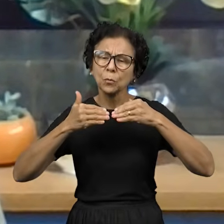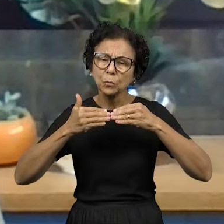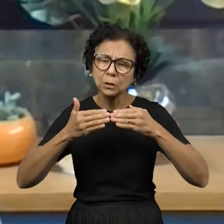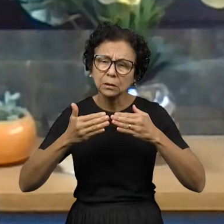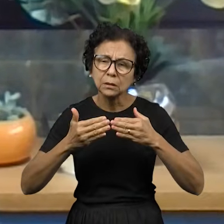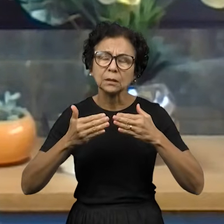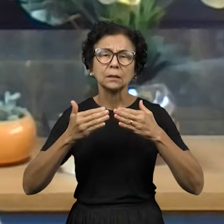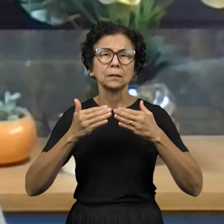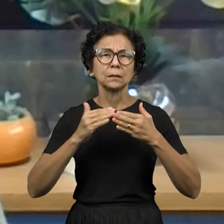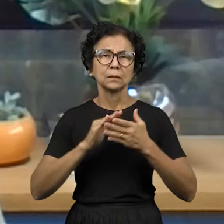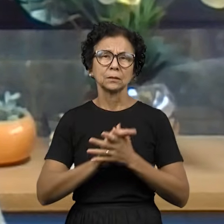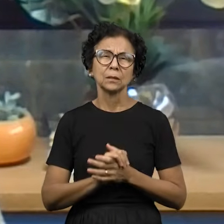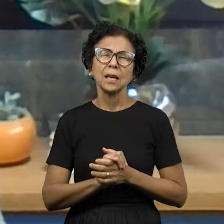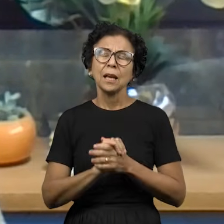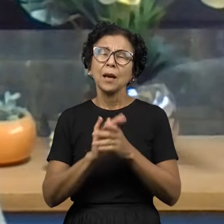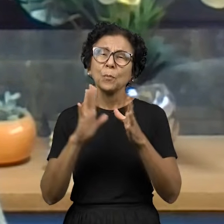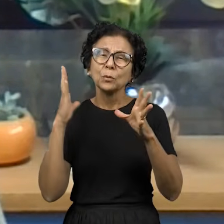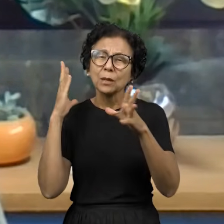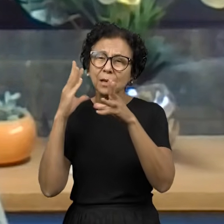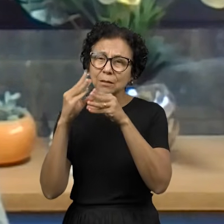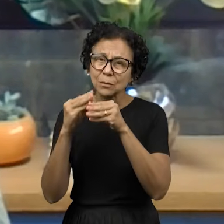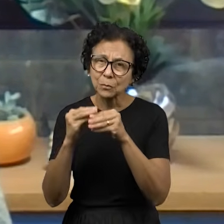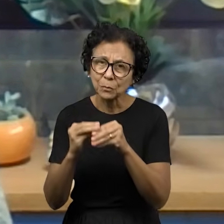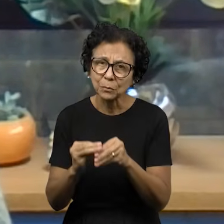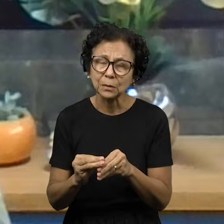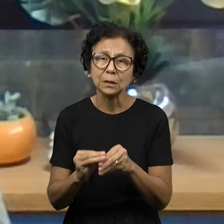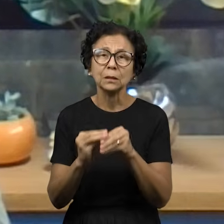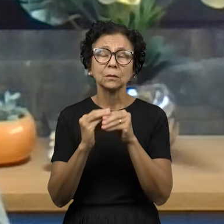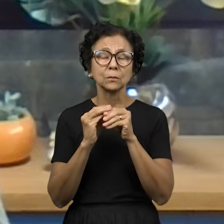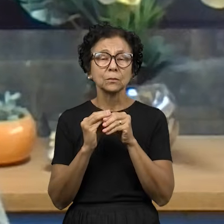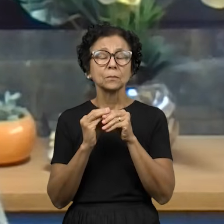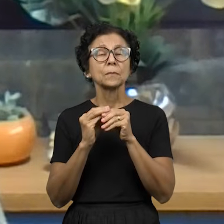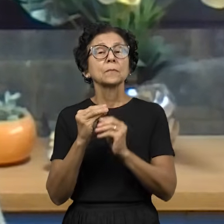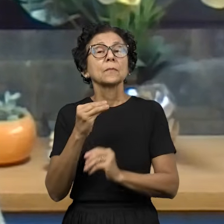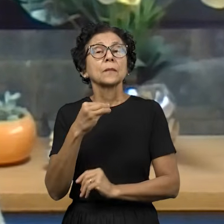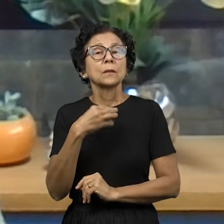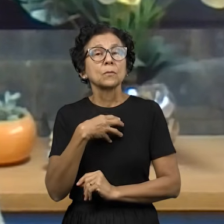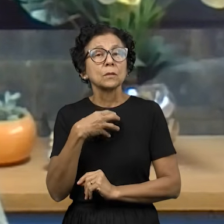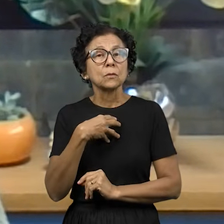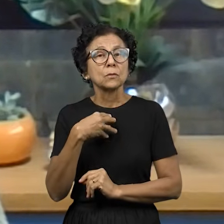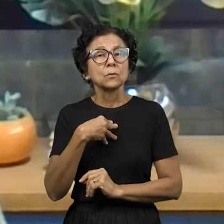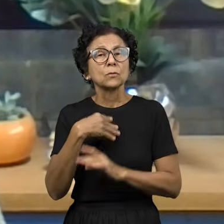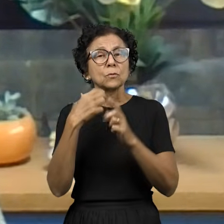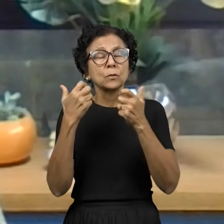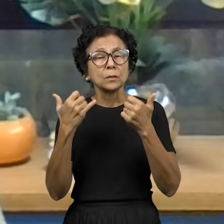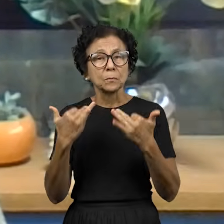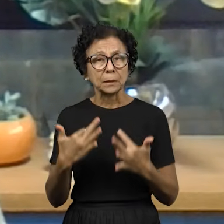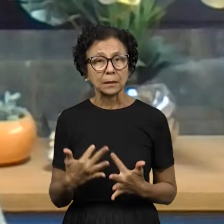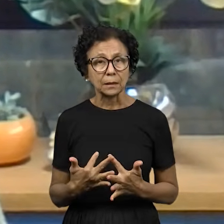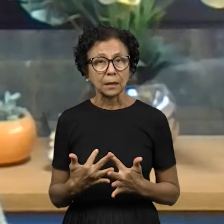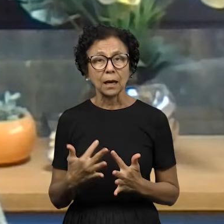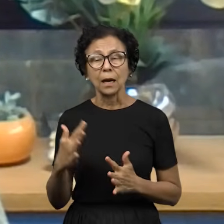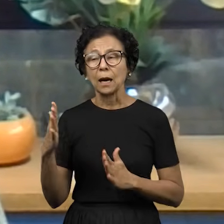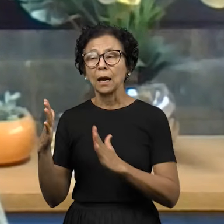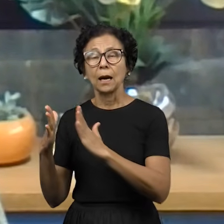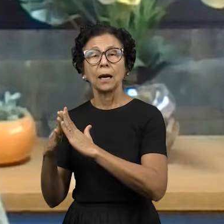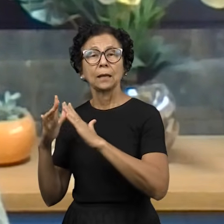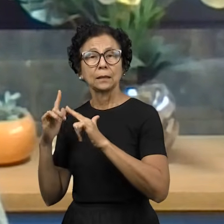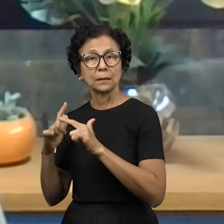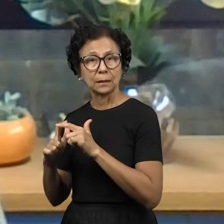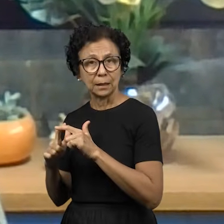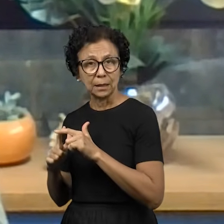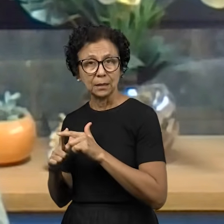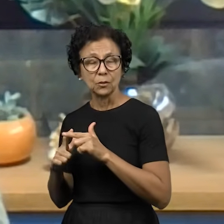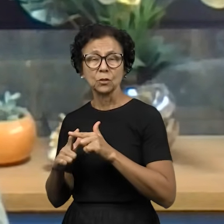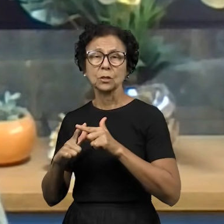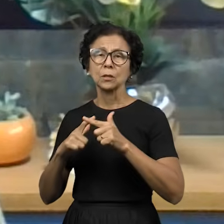inicial, mais superficial um pouco, mas é no sentido de esclarecer a igreja sobre como